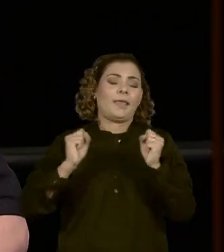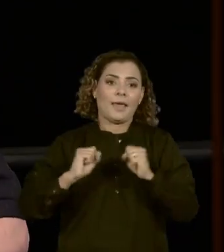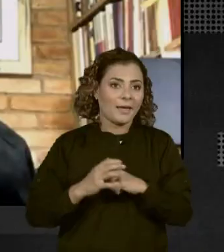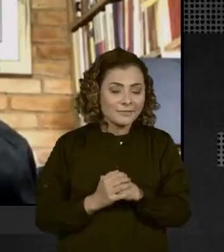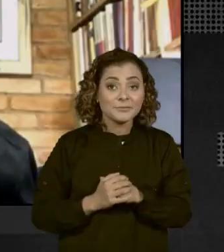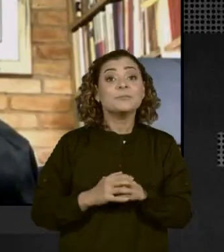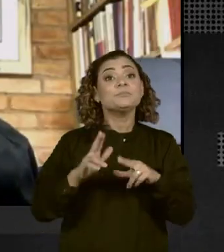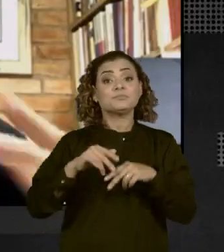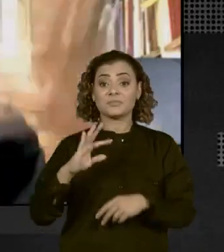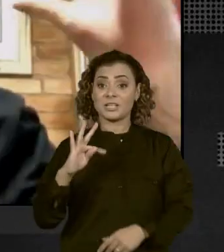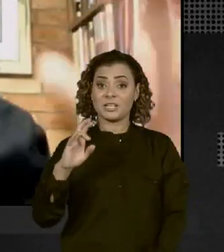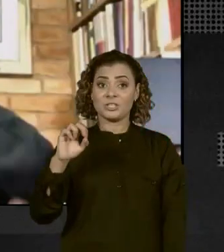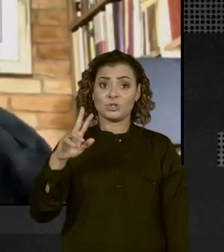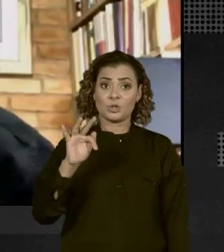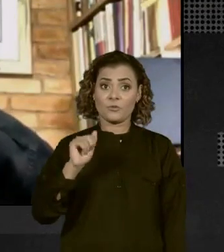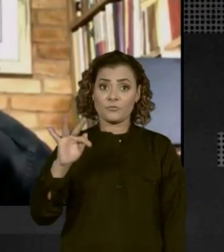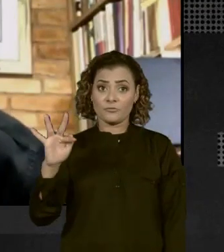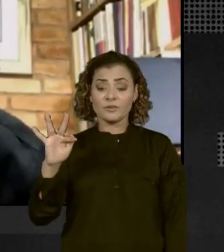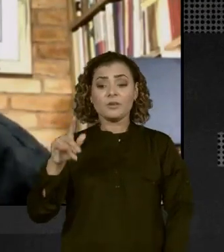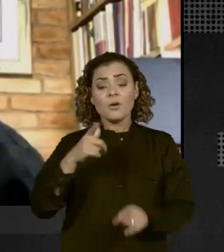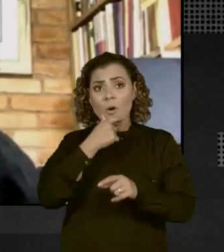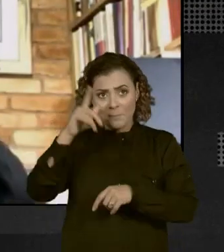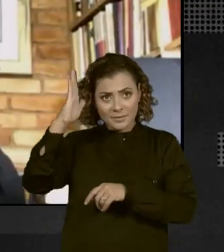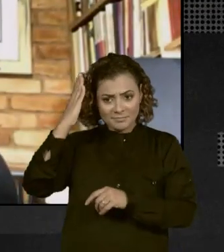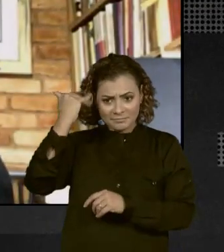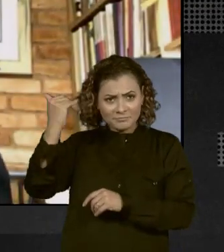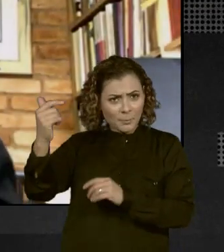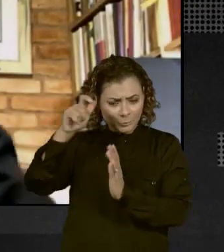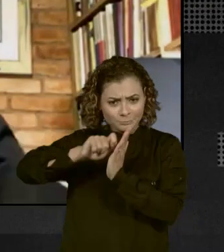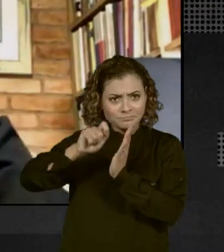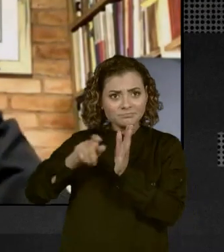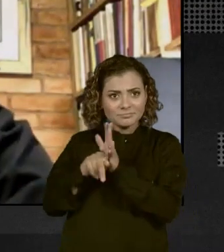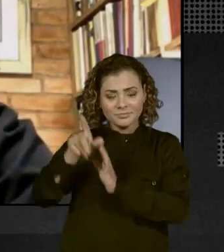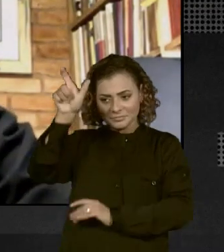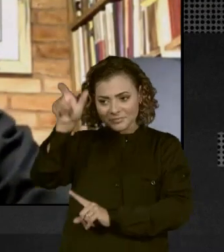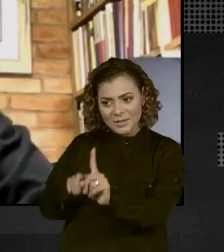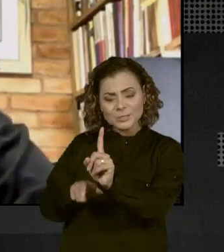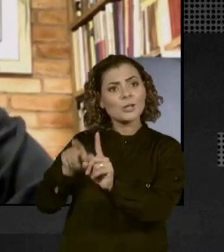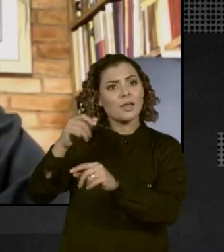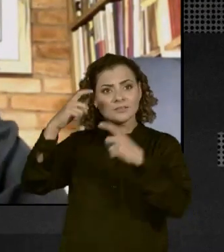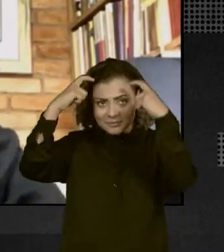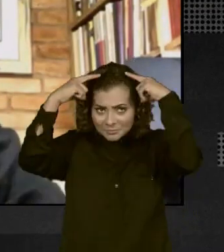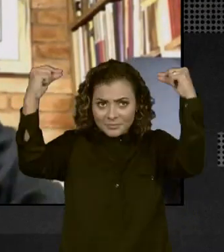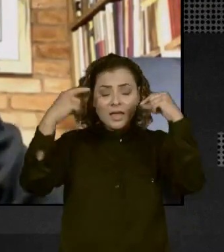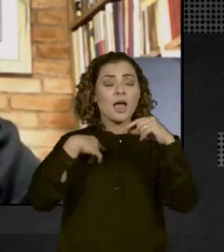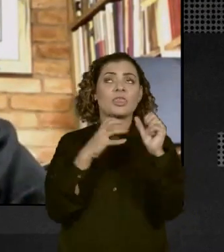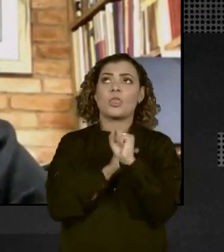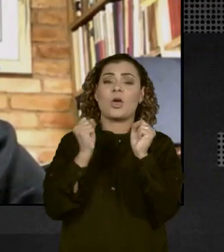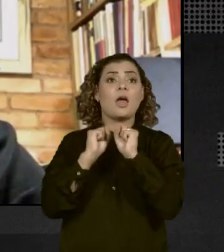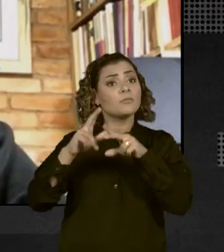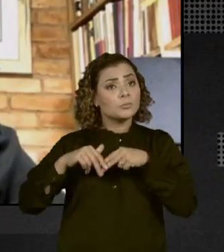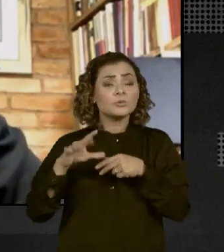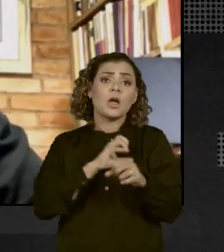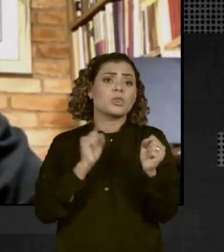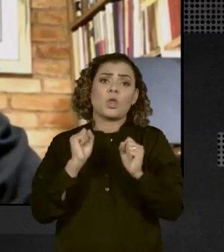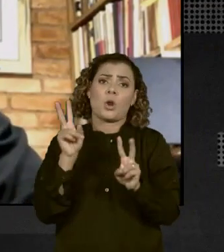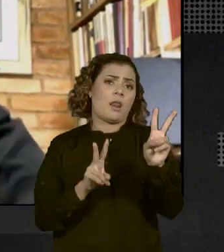de morcego, para a gente ir para a rua. Eu ia para a rua de Batman, sem saber, que é um dos personagens que eu mais